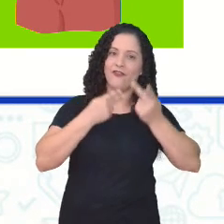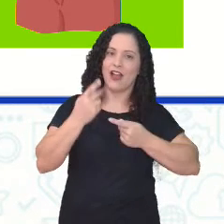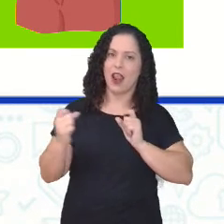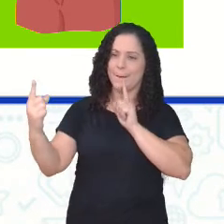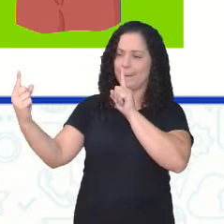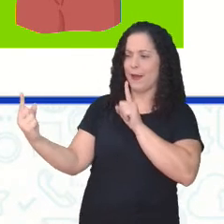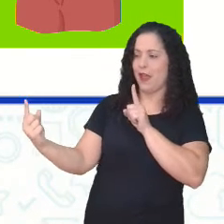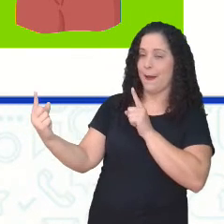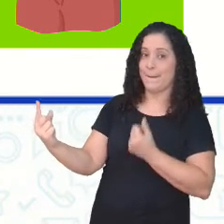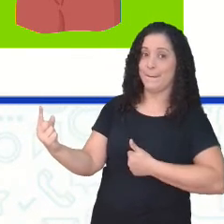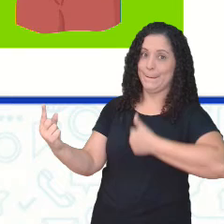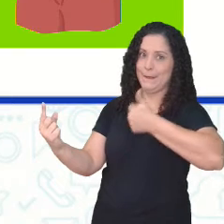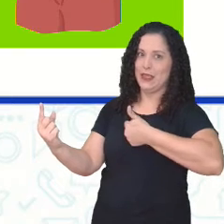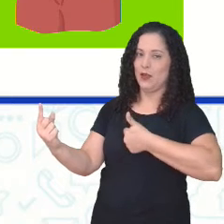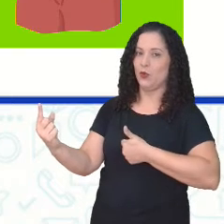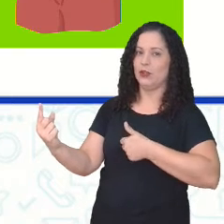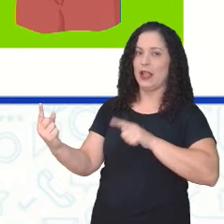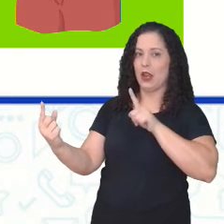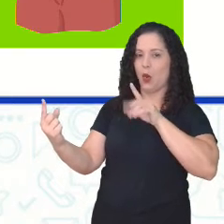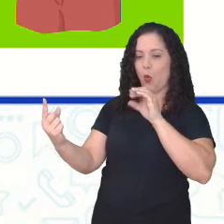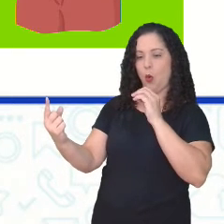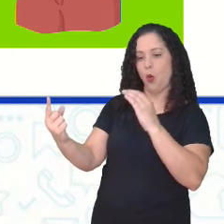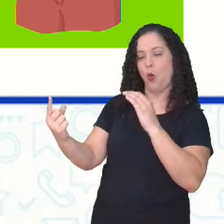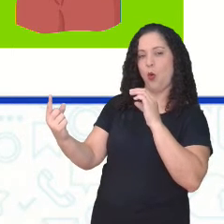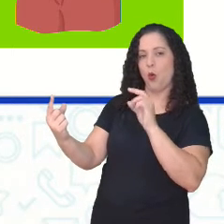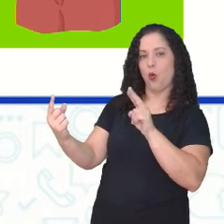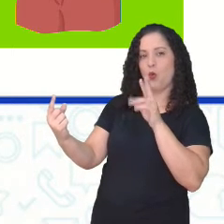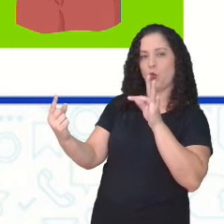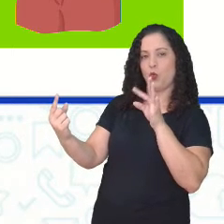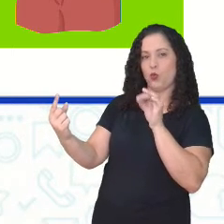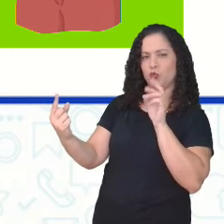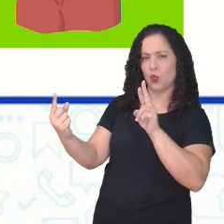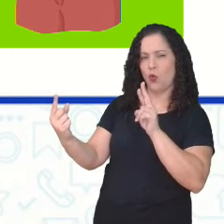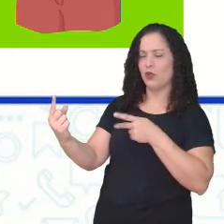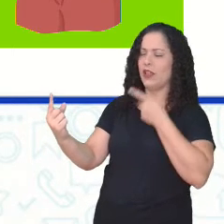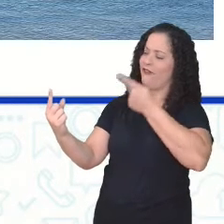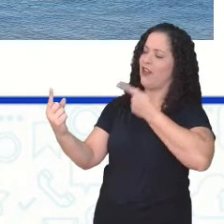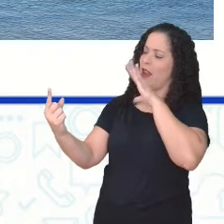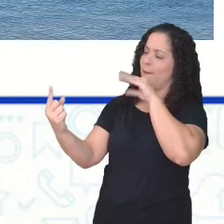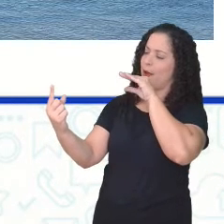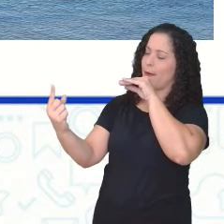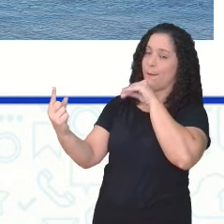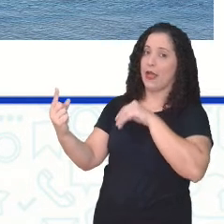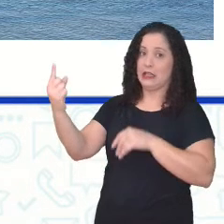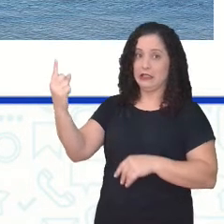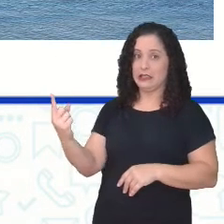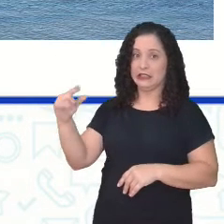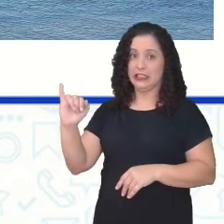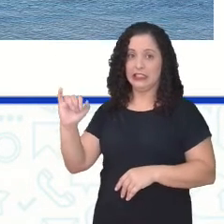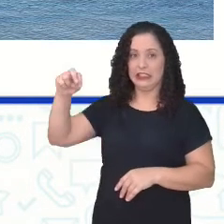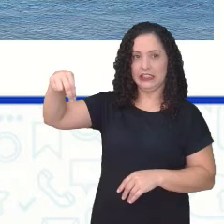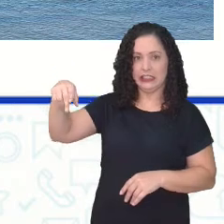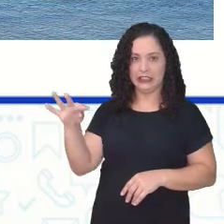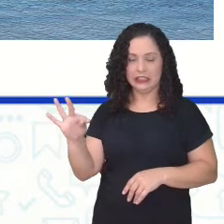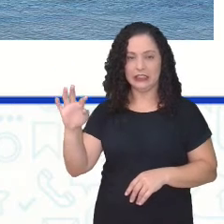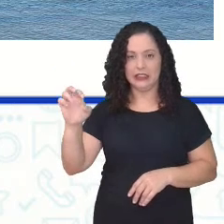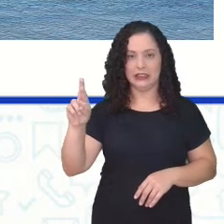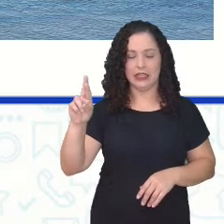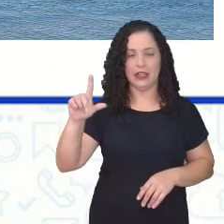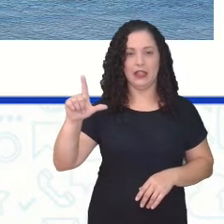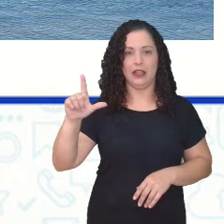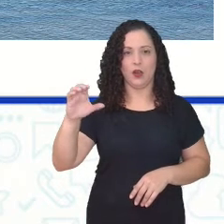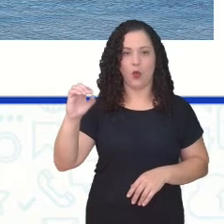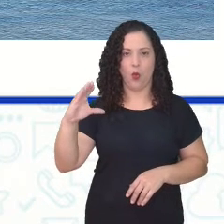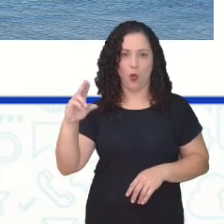Então, o primeiro é o locutor, o segundo é o interlocutor, a pessoa que recebe a mensagem, e a mensagem, né?